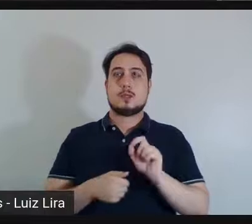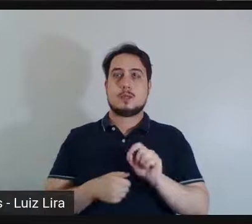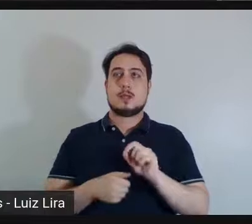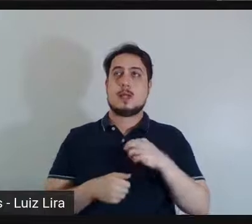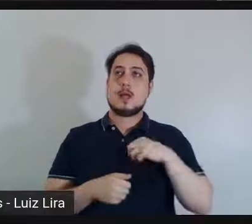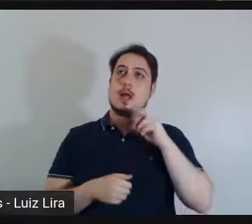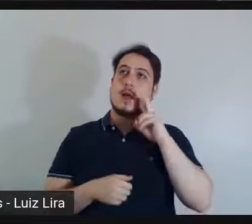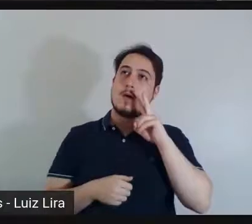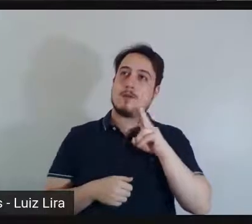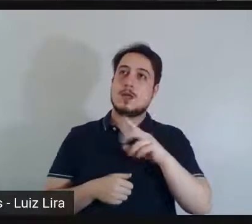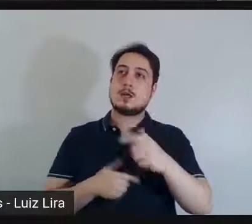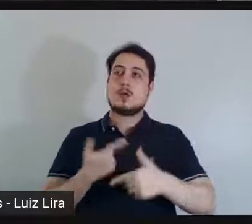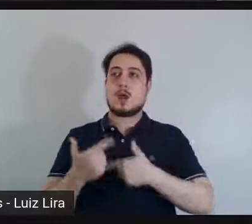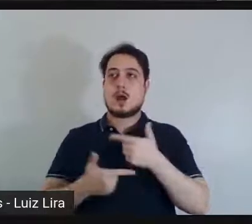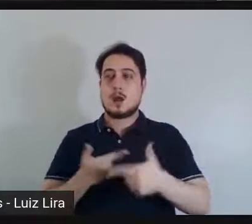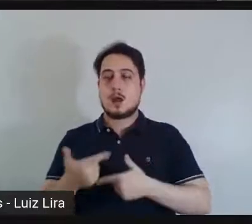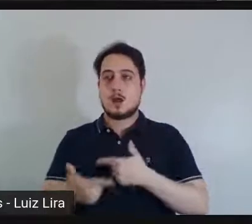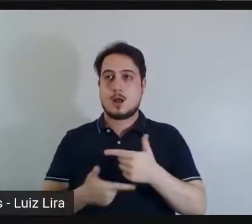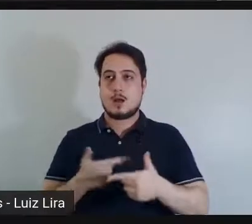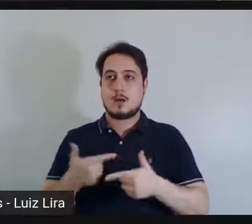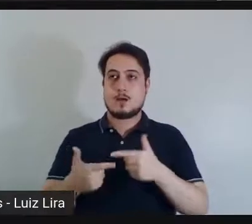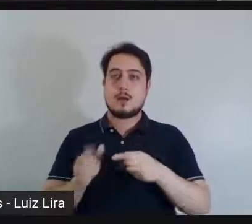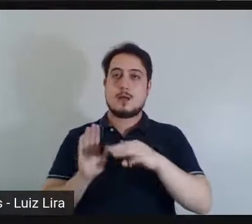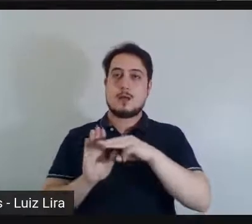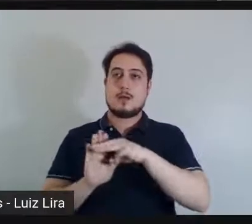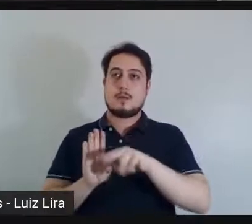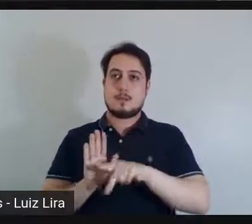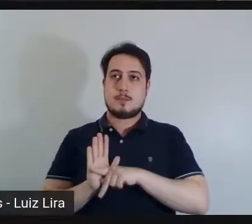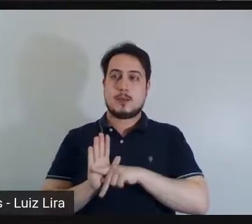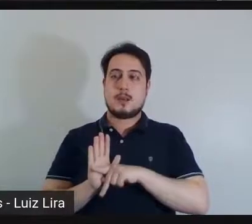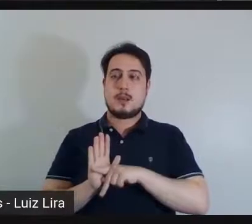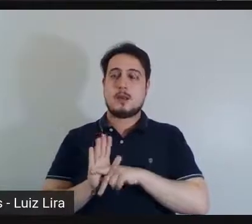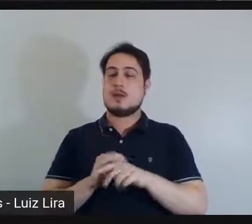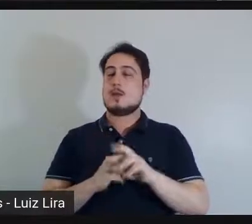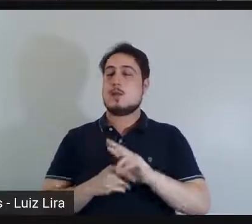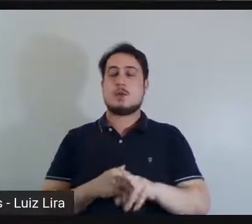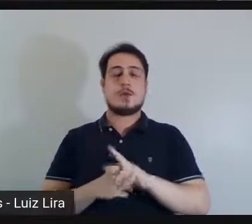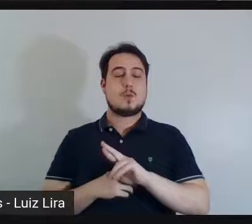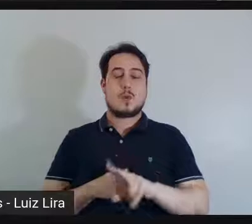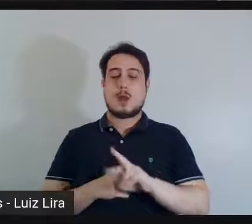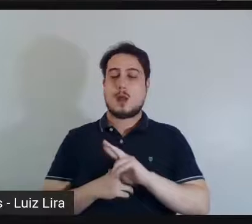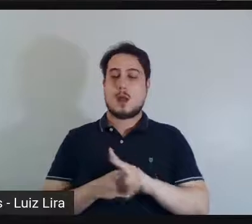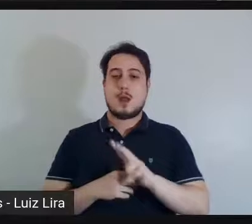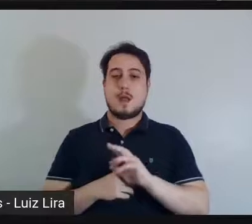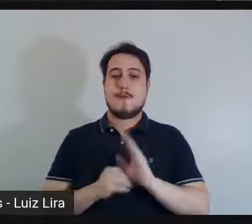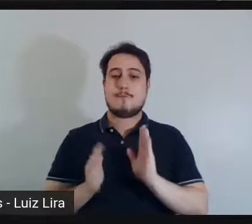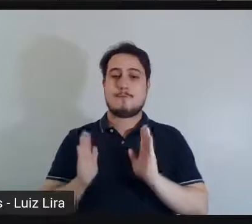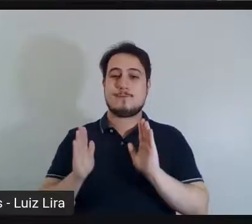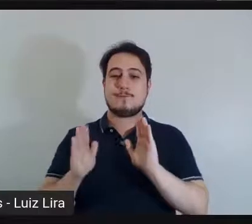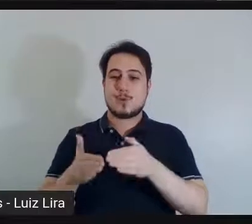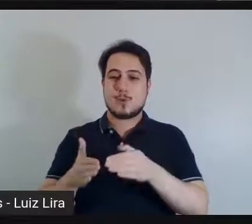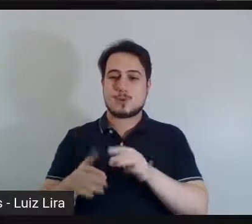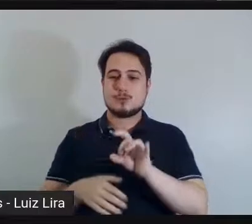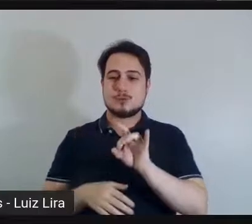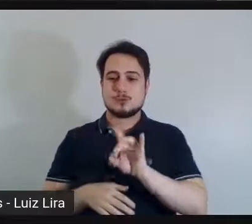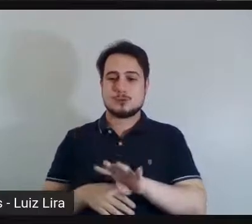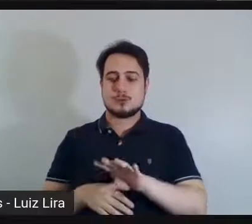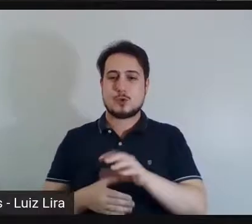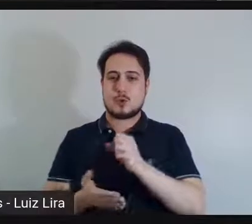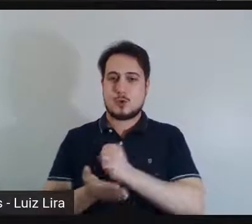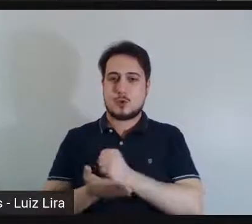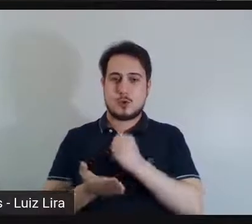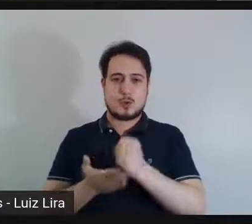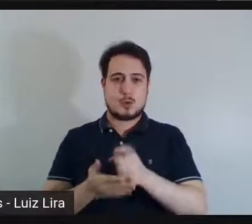ações voltadas nas medidas provisórias, elas não foram direcionadas propriamente dita aos contratos